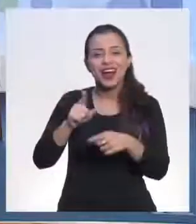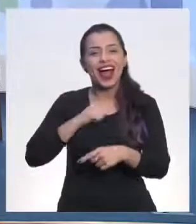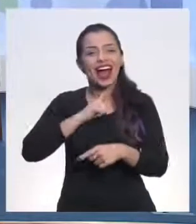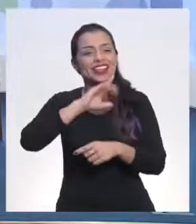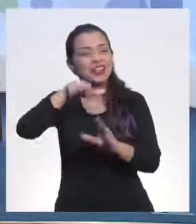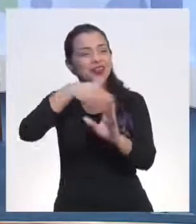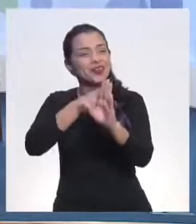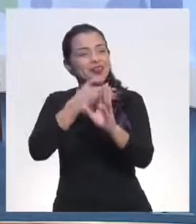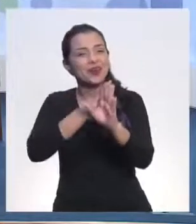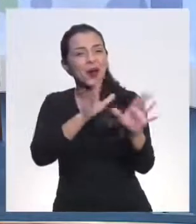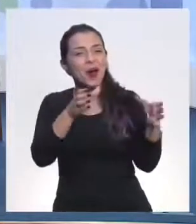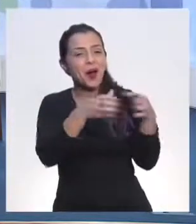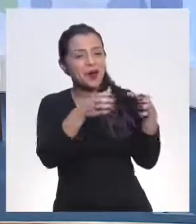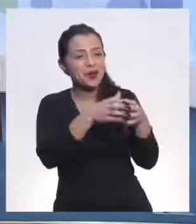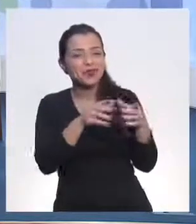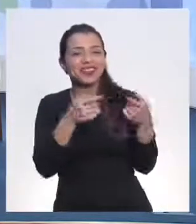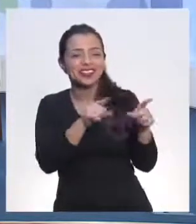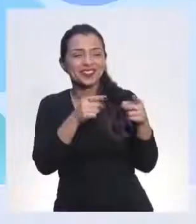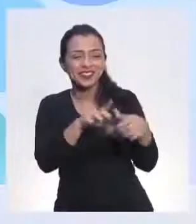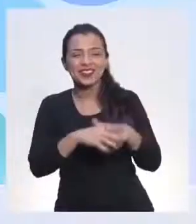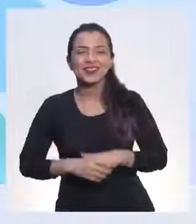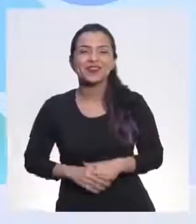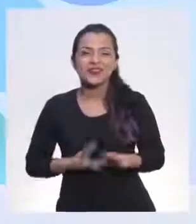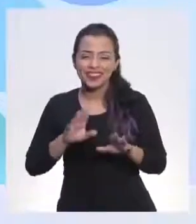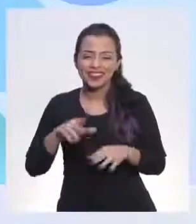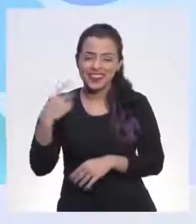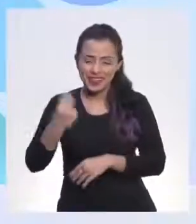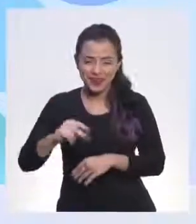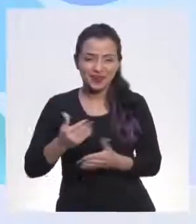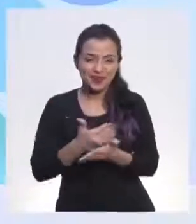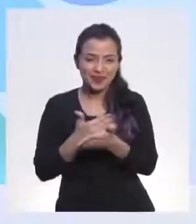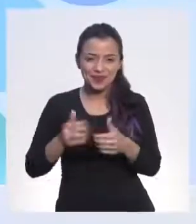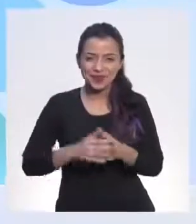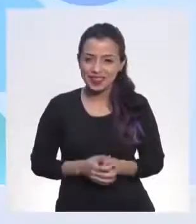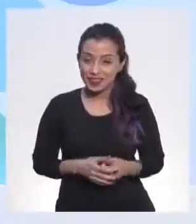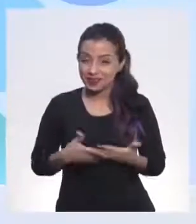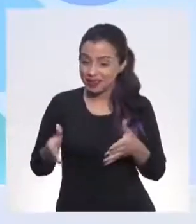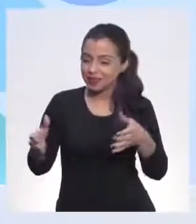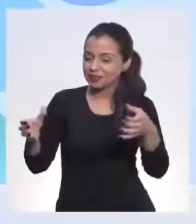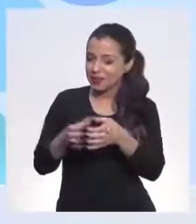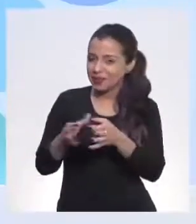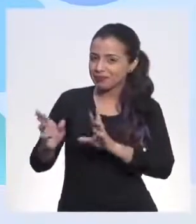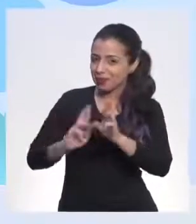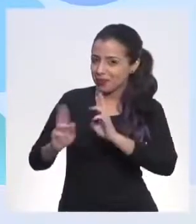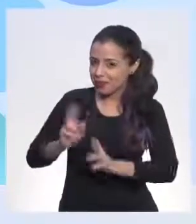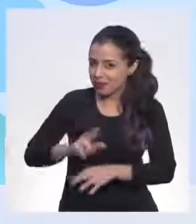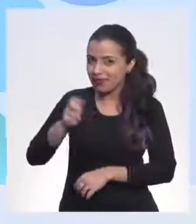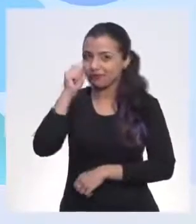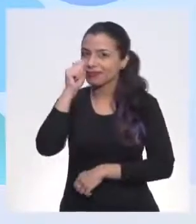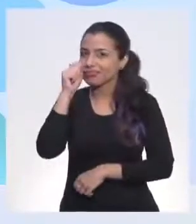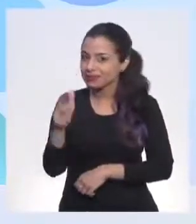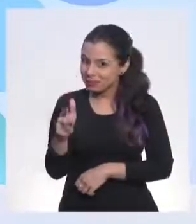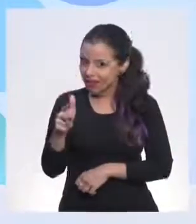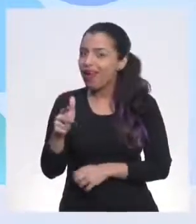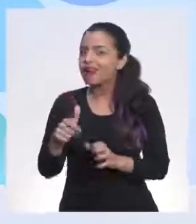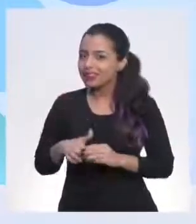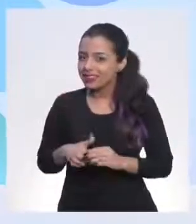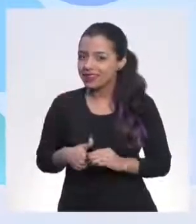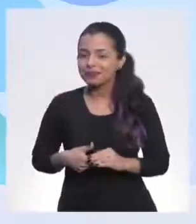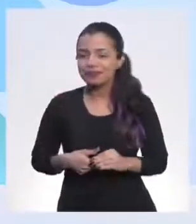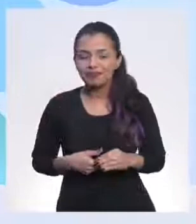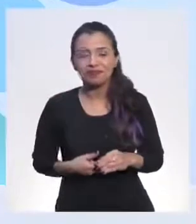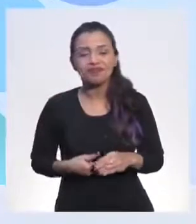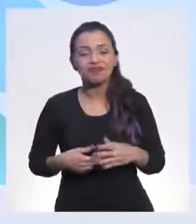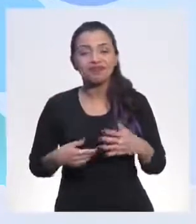onda com a nossa cara. Mas vamos lá. Jonas, a galera é esperta pra caramba, como a gente já sabia, certo? Então,